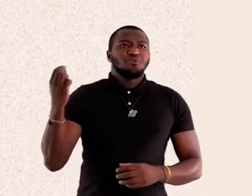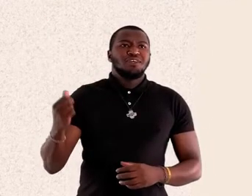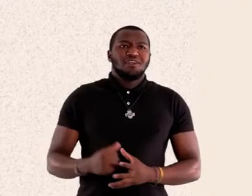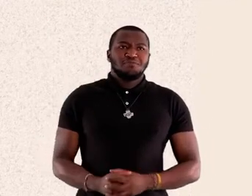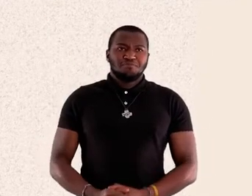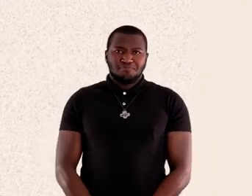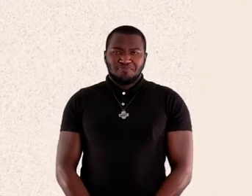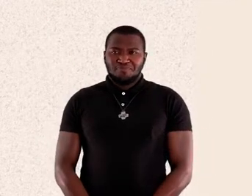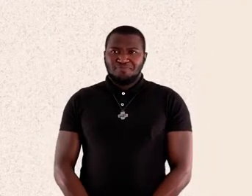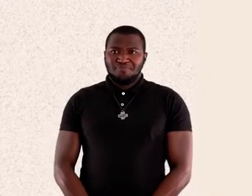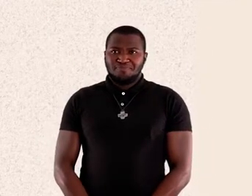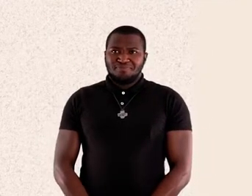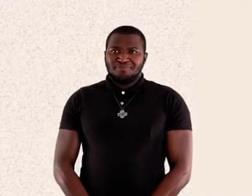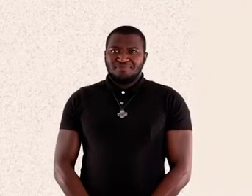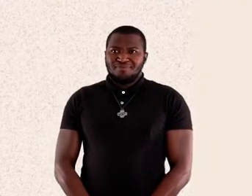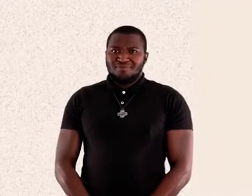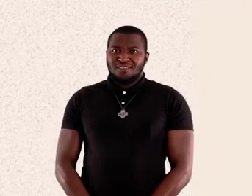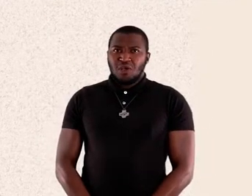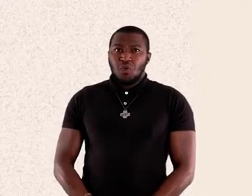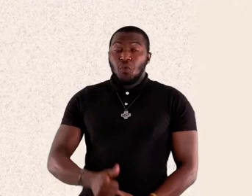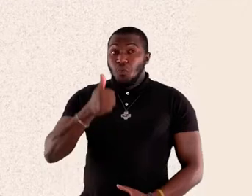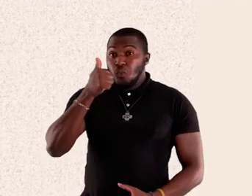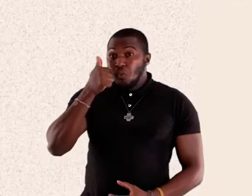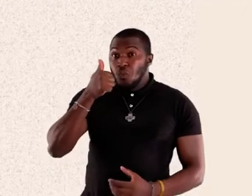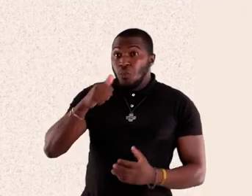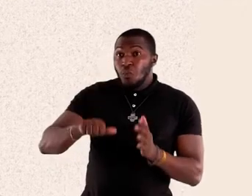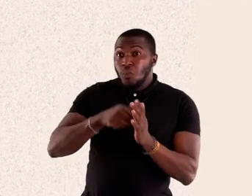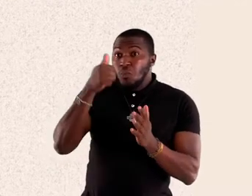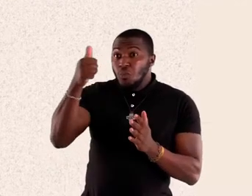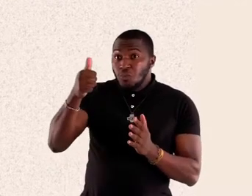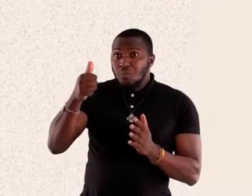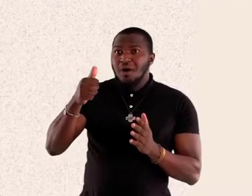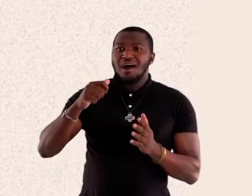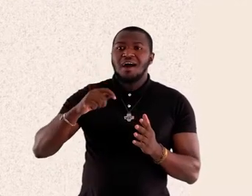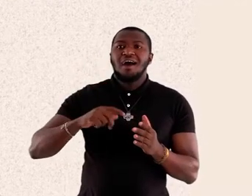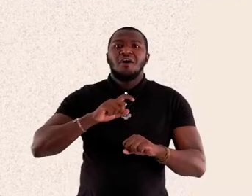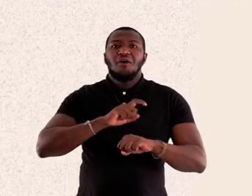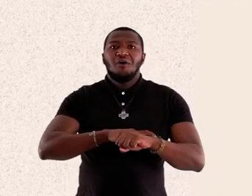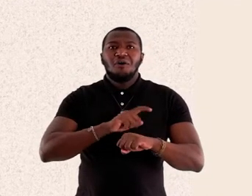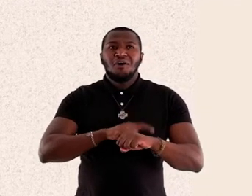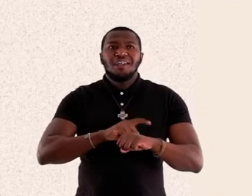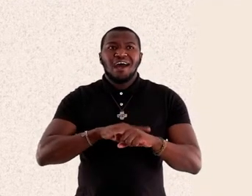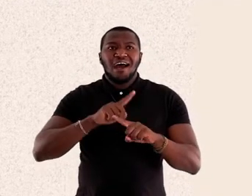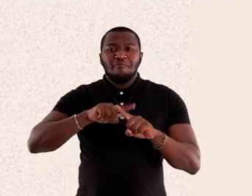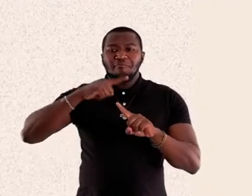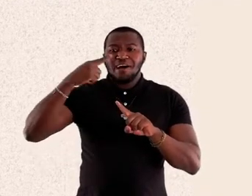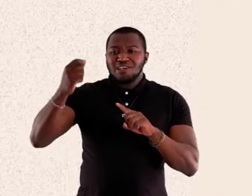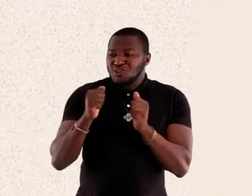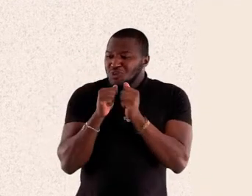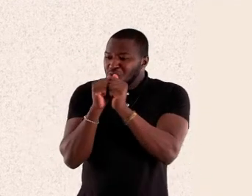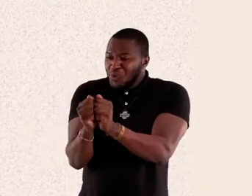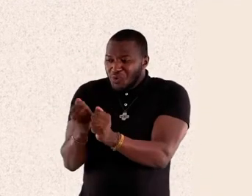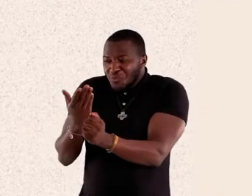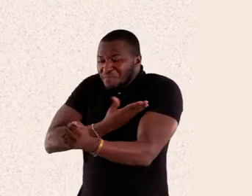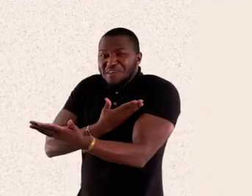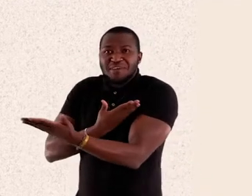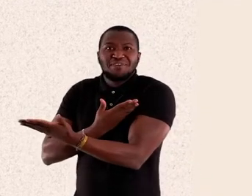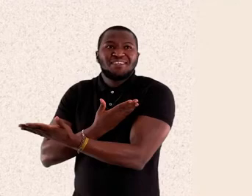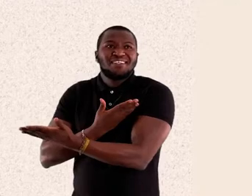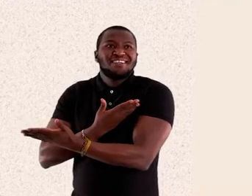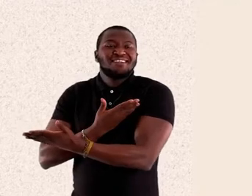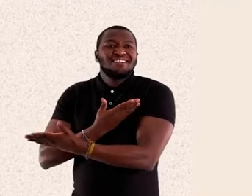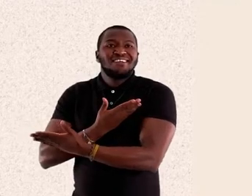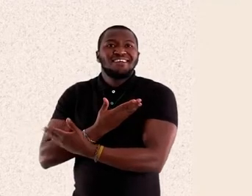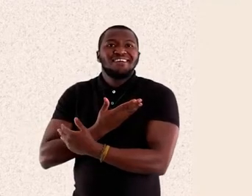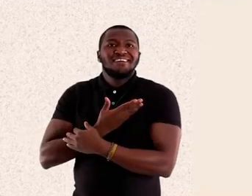representa uma hora extra por semana com um amigo bom então